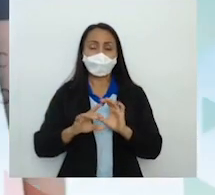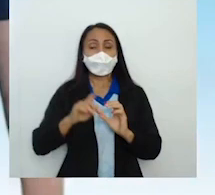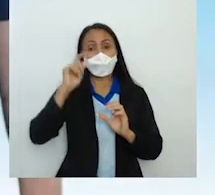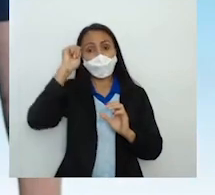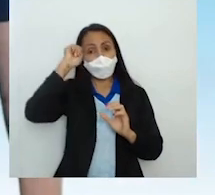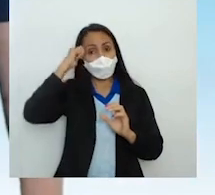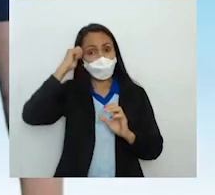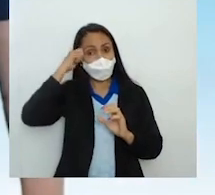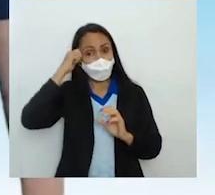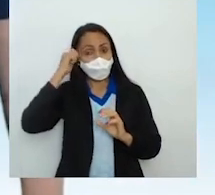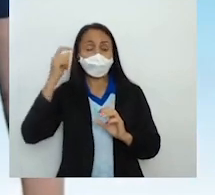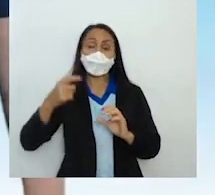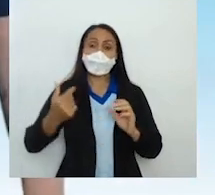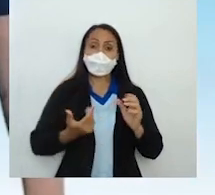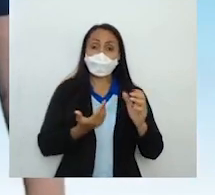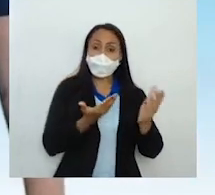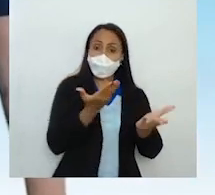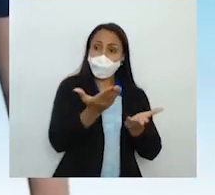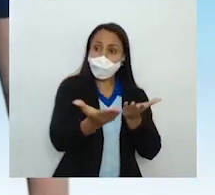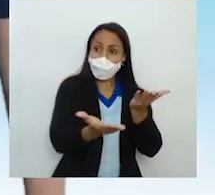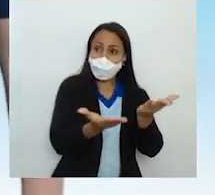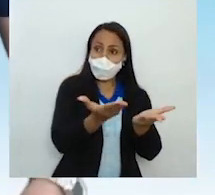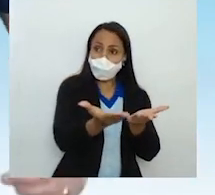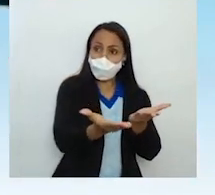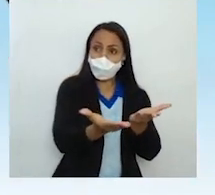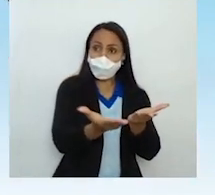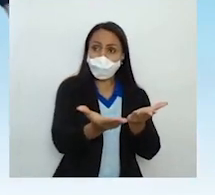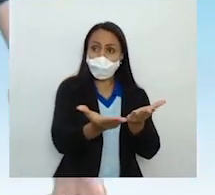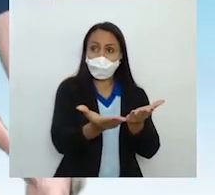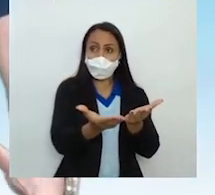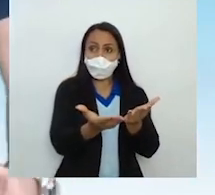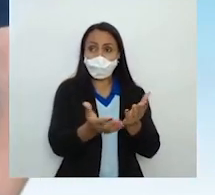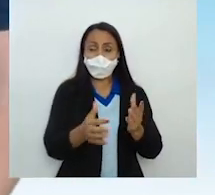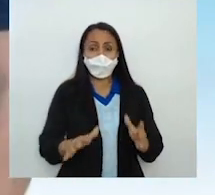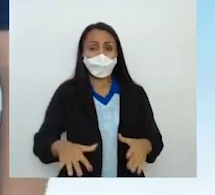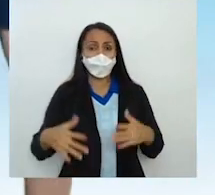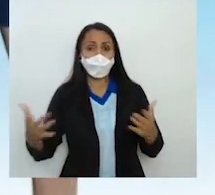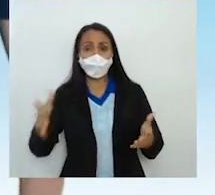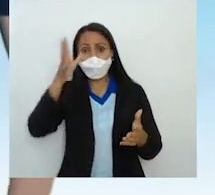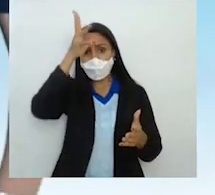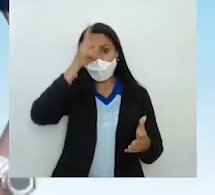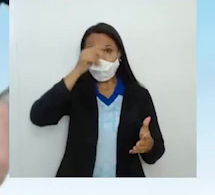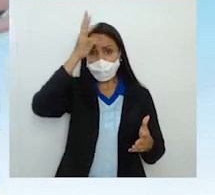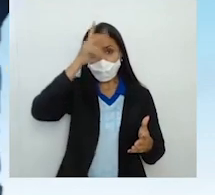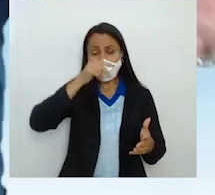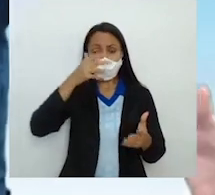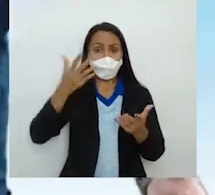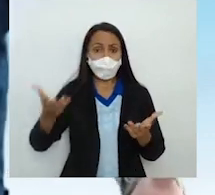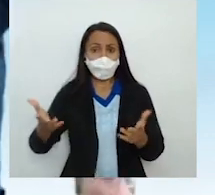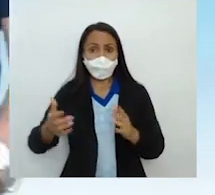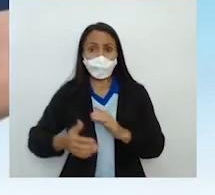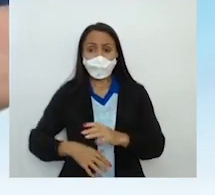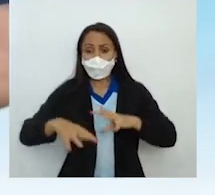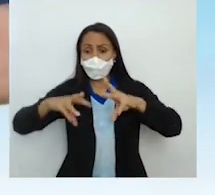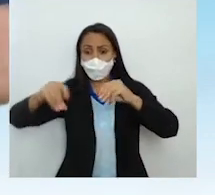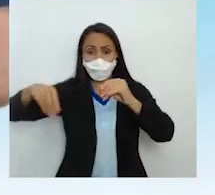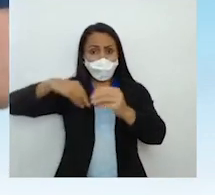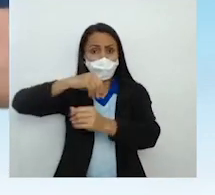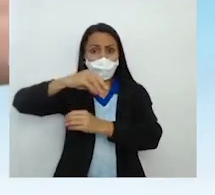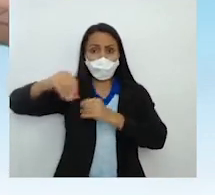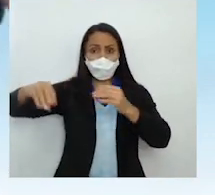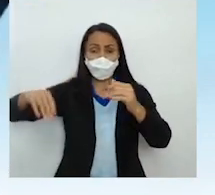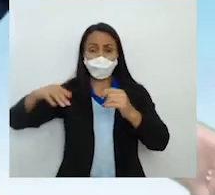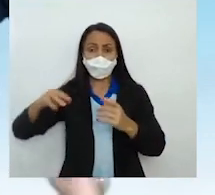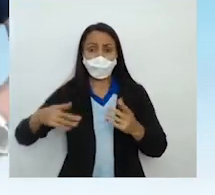eram oferecidos no meio de galinhas, de cereal, de farinha, entendeu?